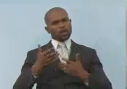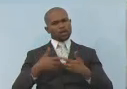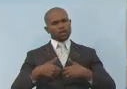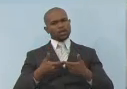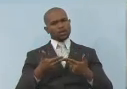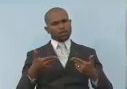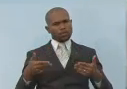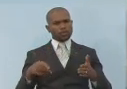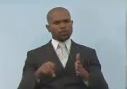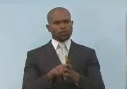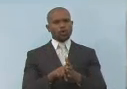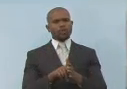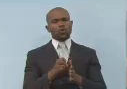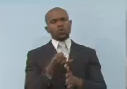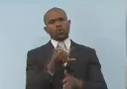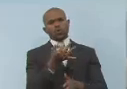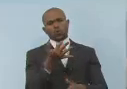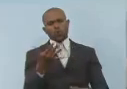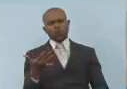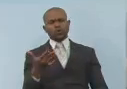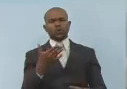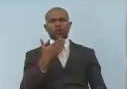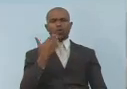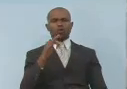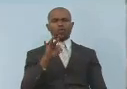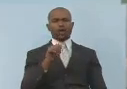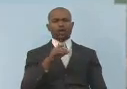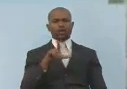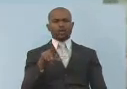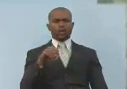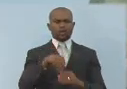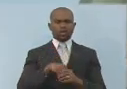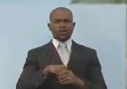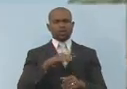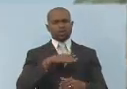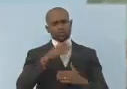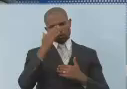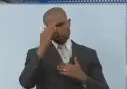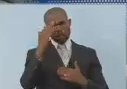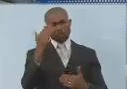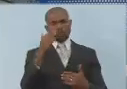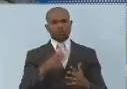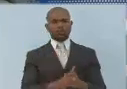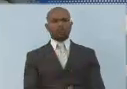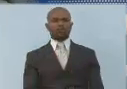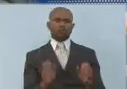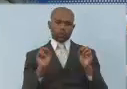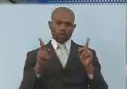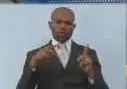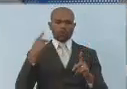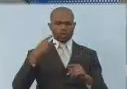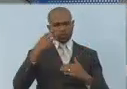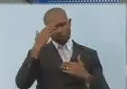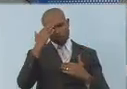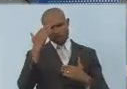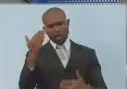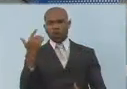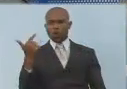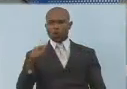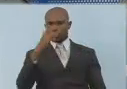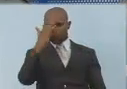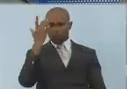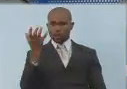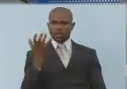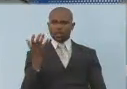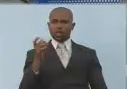equipamentos. Quantos equipamentos Fácil tem na cidade? Obrigado. Ok, vereador, obrigado. Mais alguém gostaria